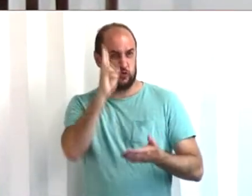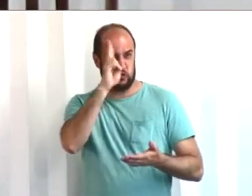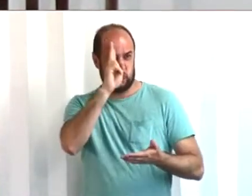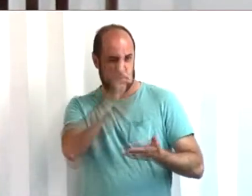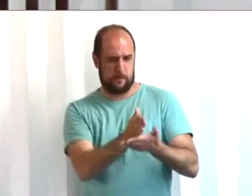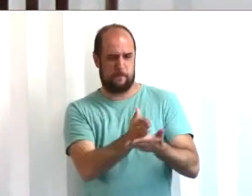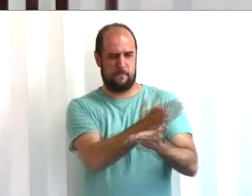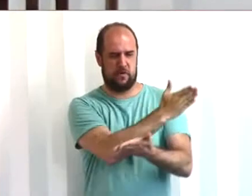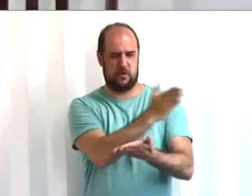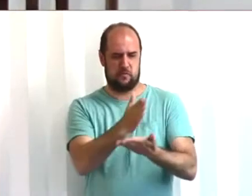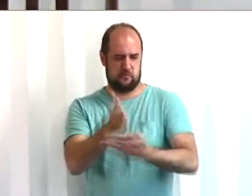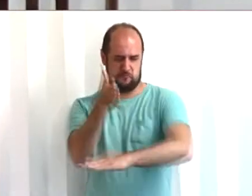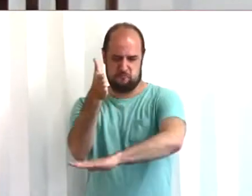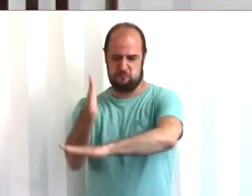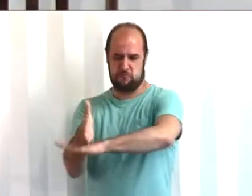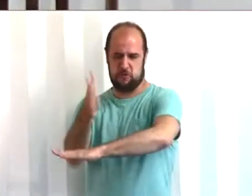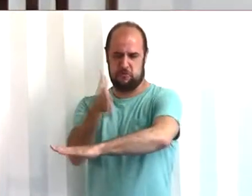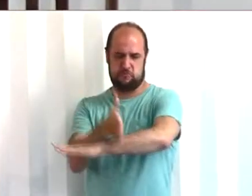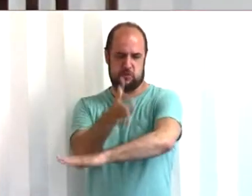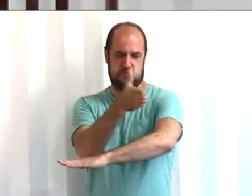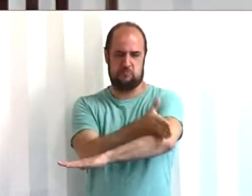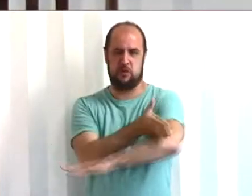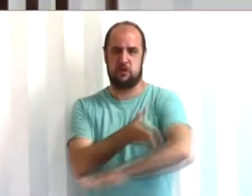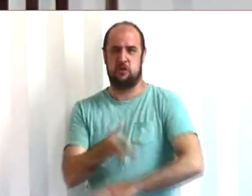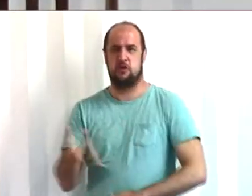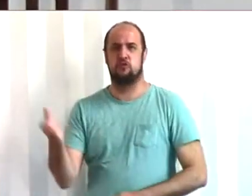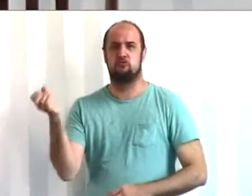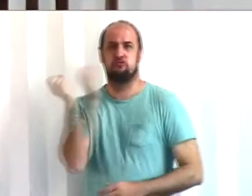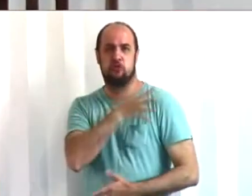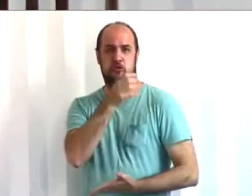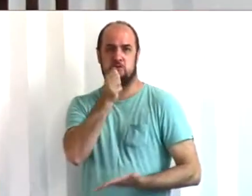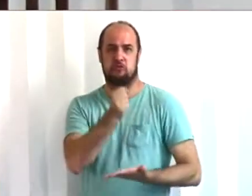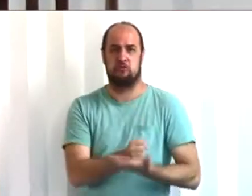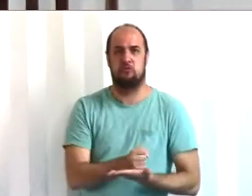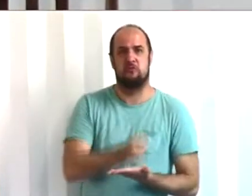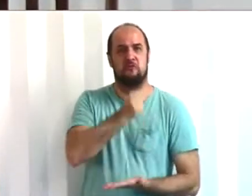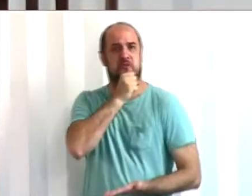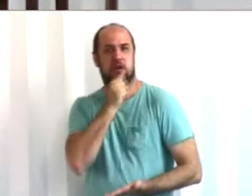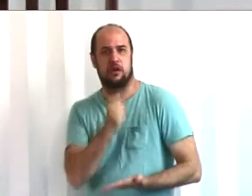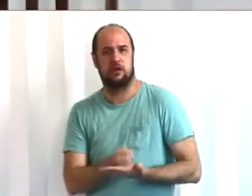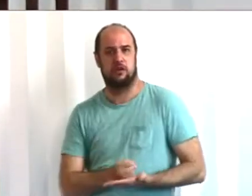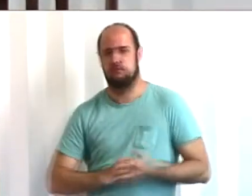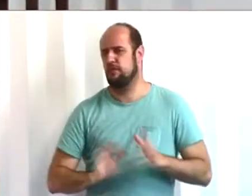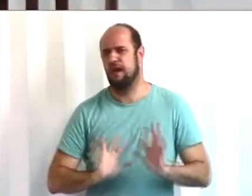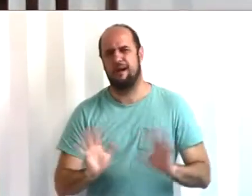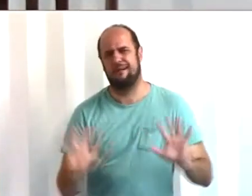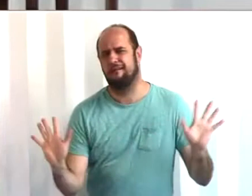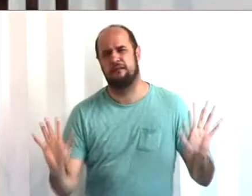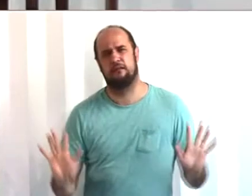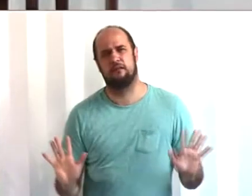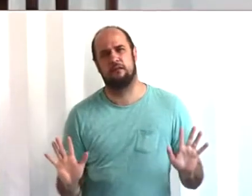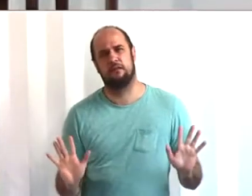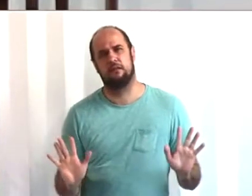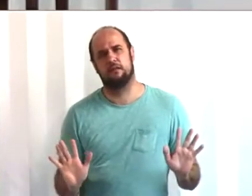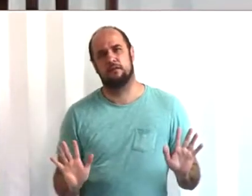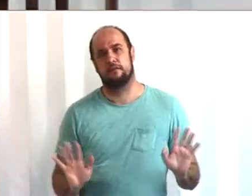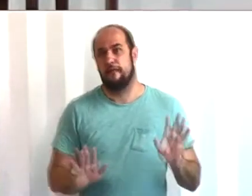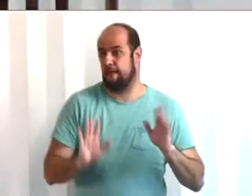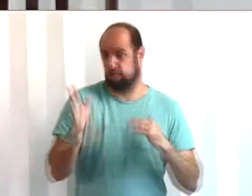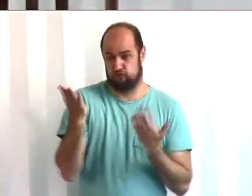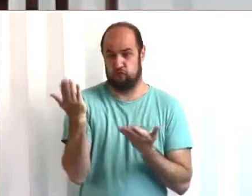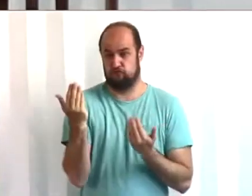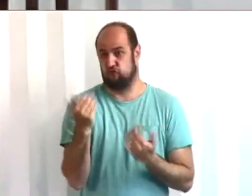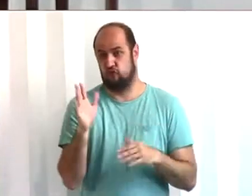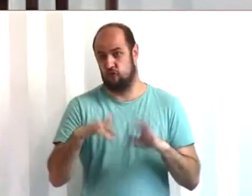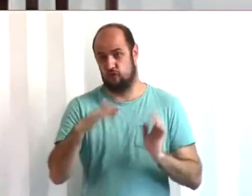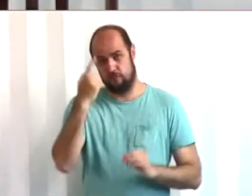história entre Antigo Testamento e Novo Testamento, ou antes de Cristo e depois de Cristo. Para muitos